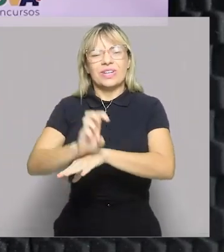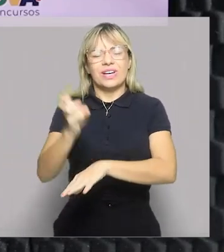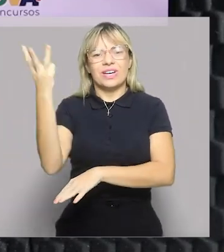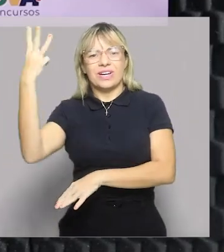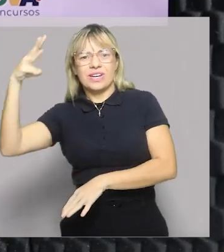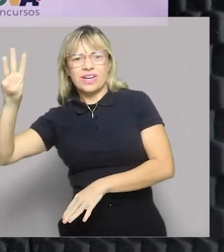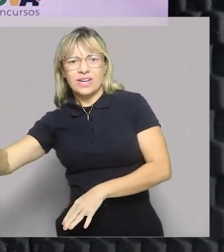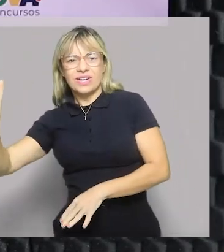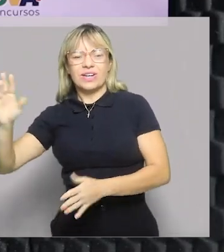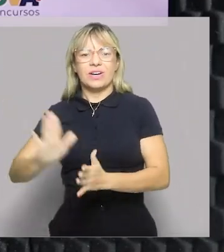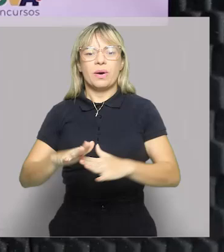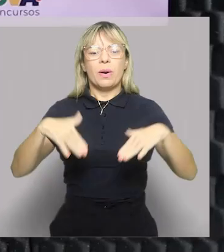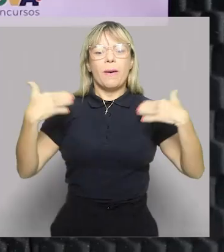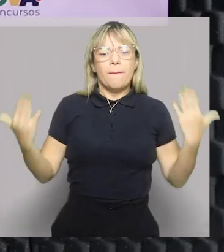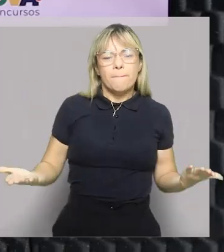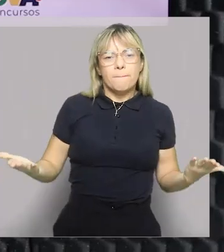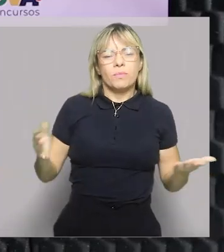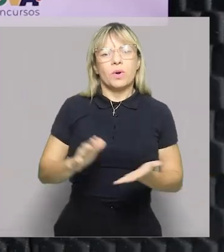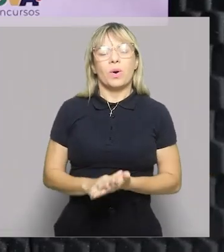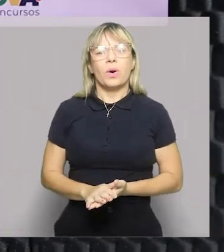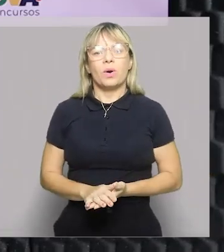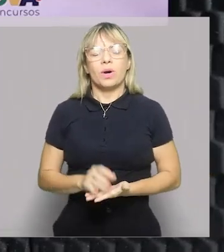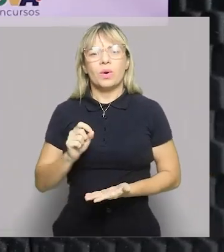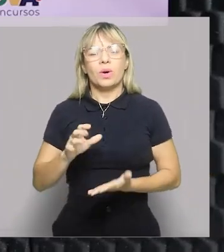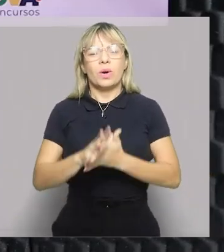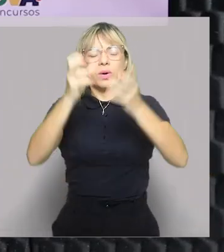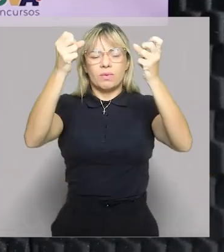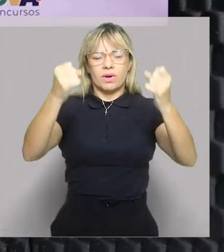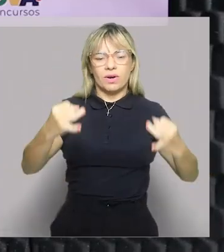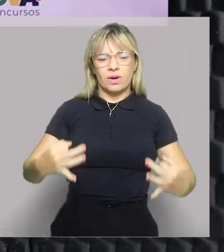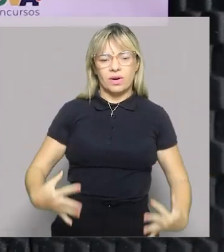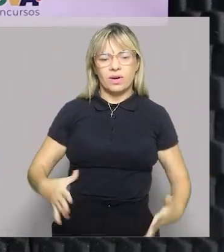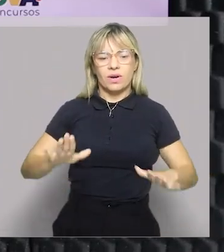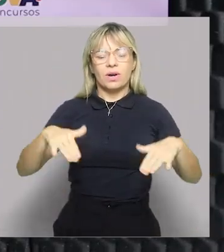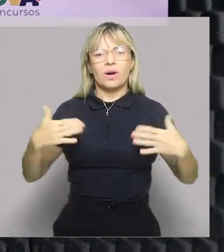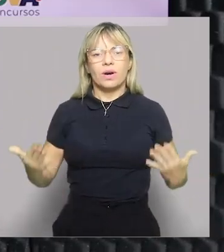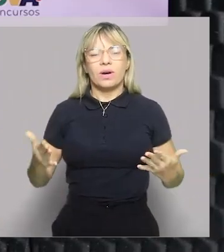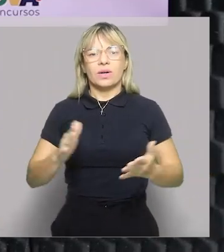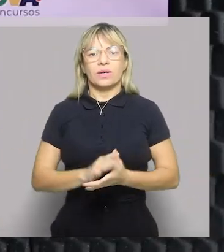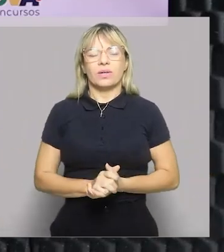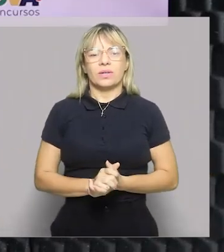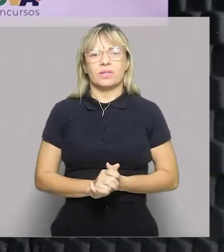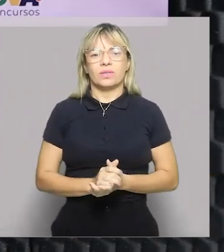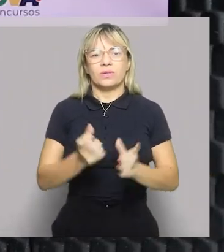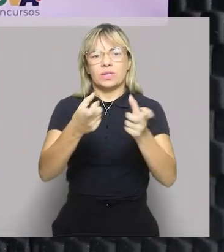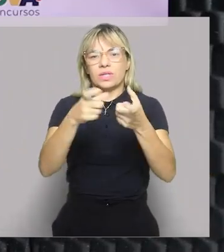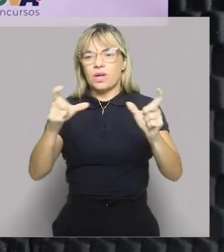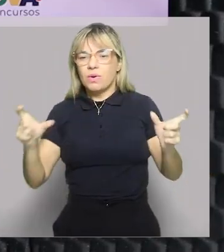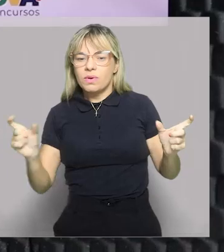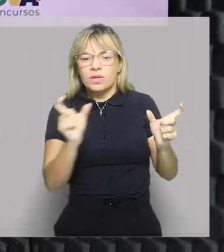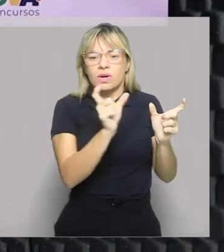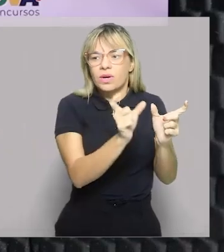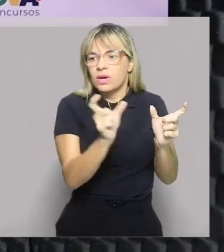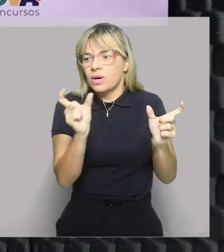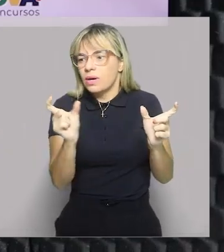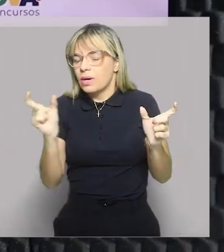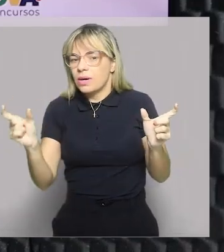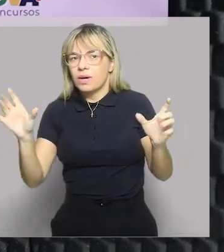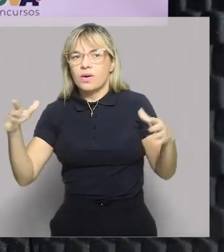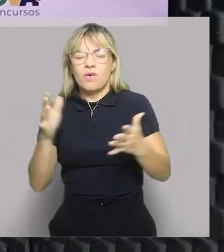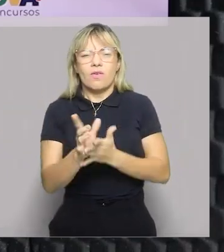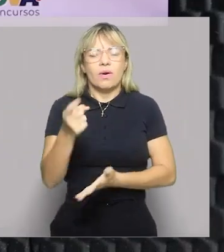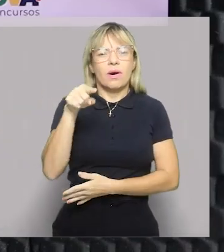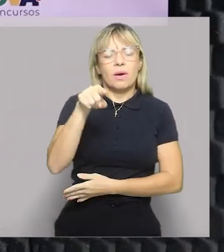Maranhão. E vamos falar hoje sobre termos da oração, tá? Você